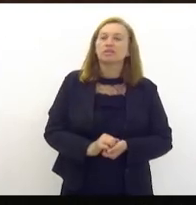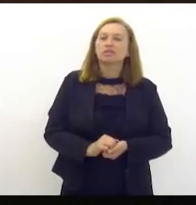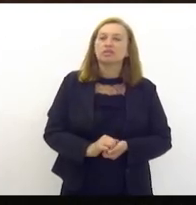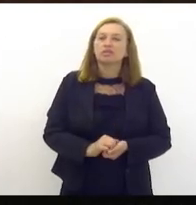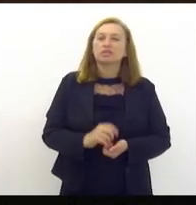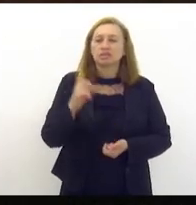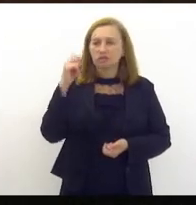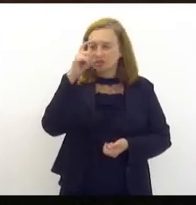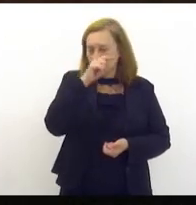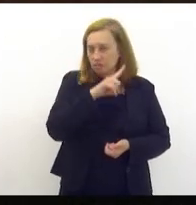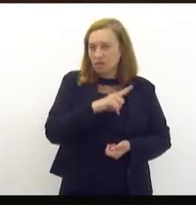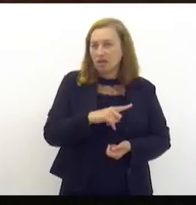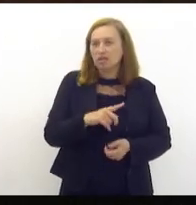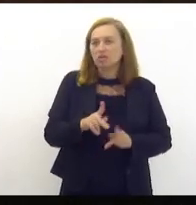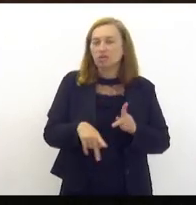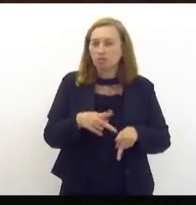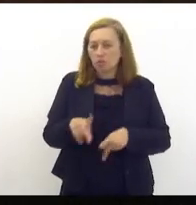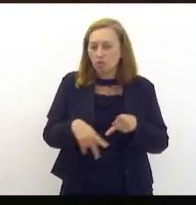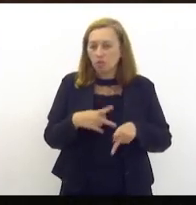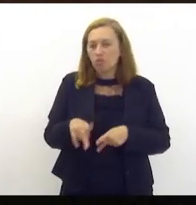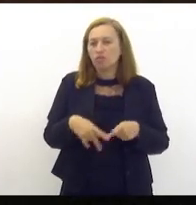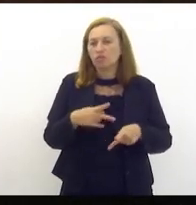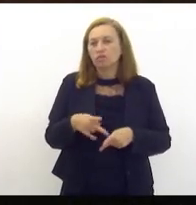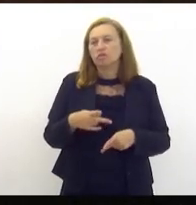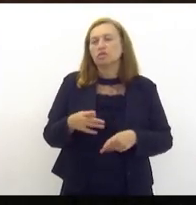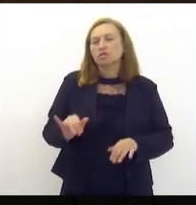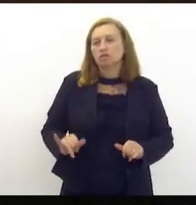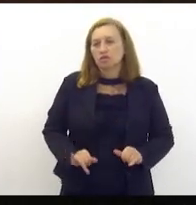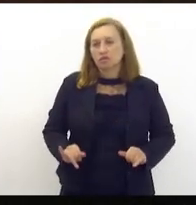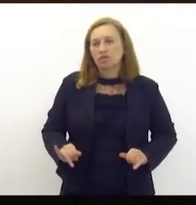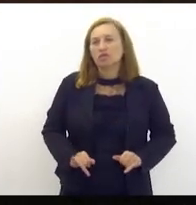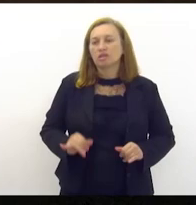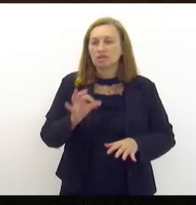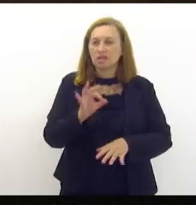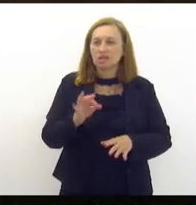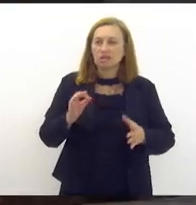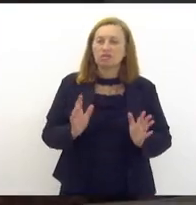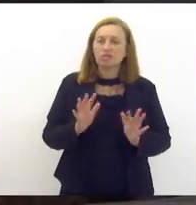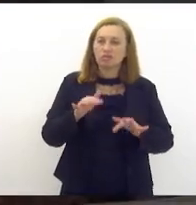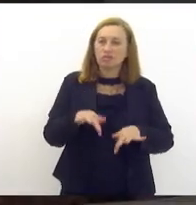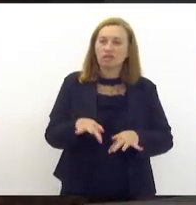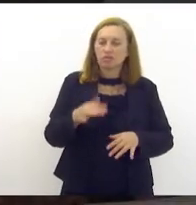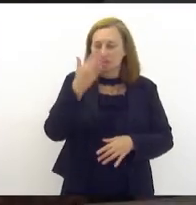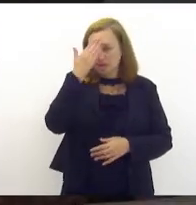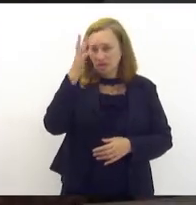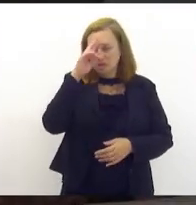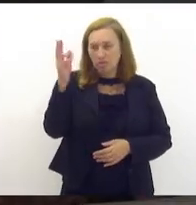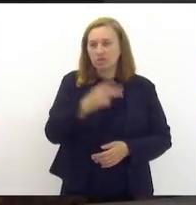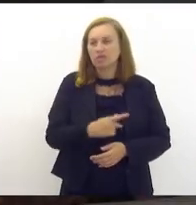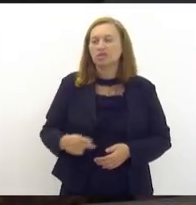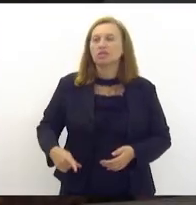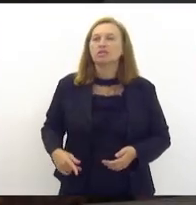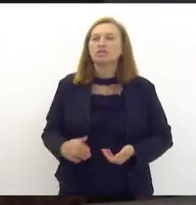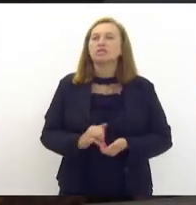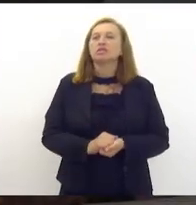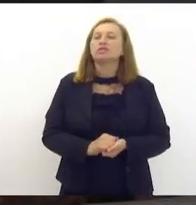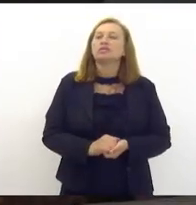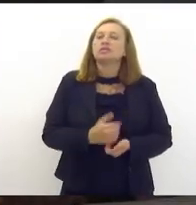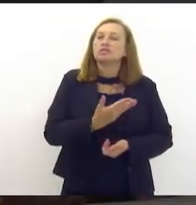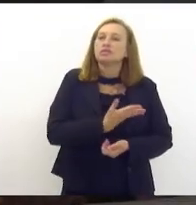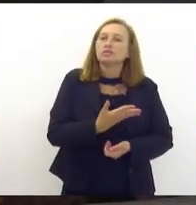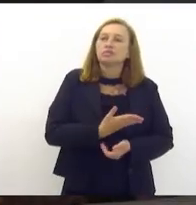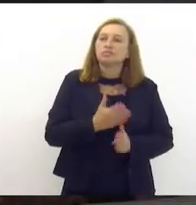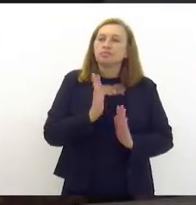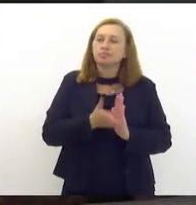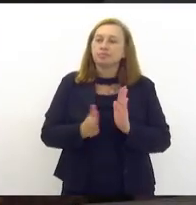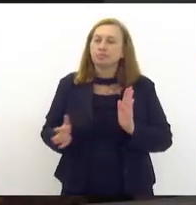tormento que assola a população, tenho certeza que nós vamos findar. Muito obrigado, presidente. Nosso nobre deputado pela